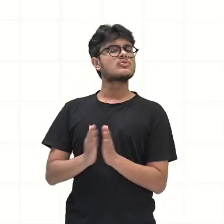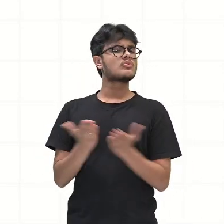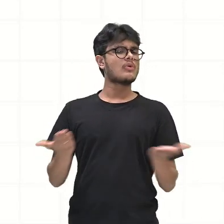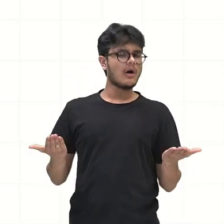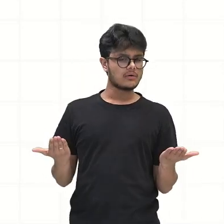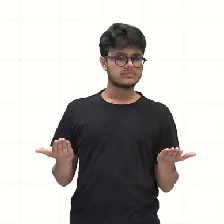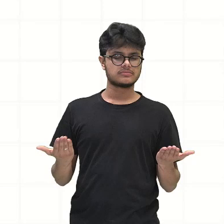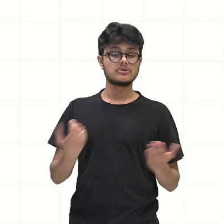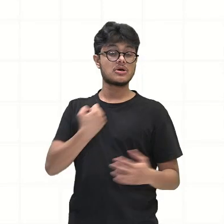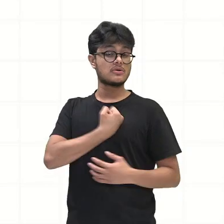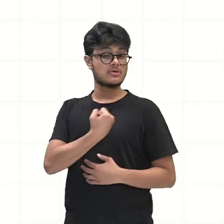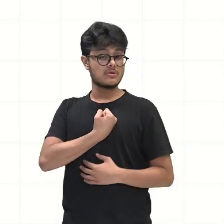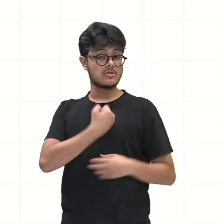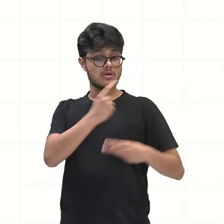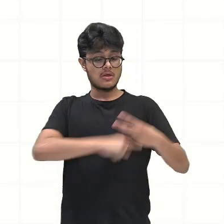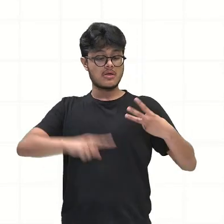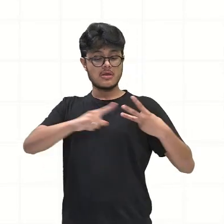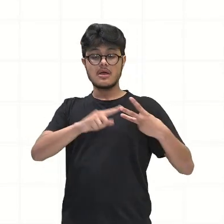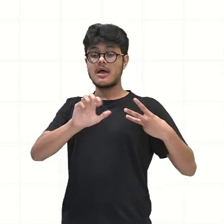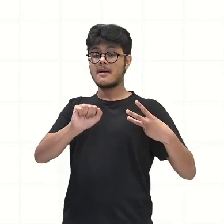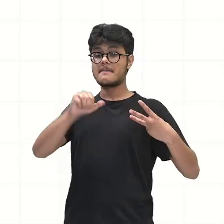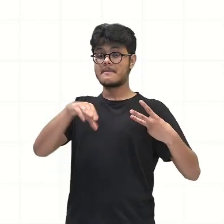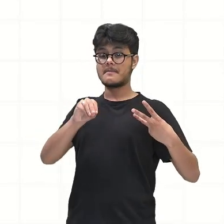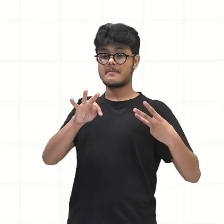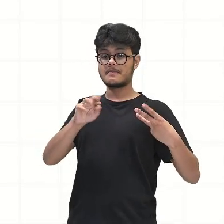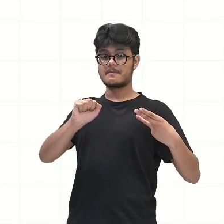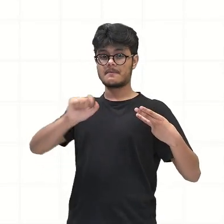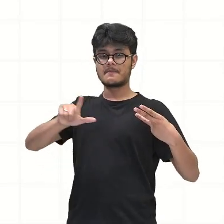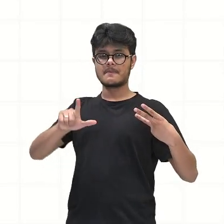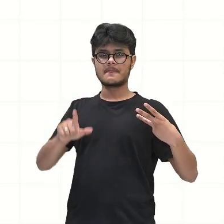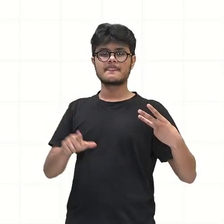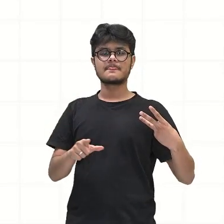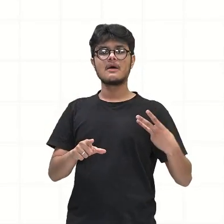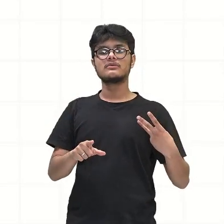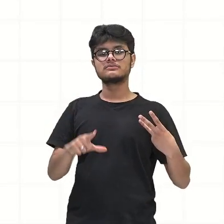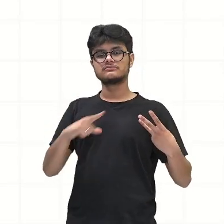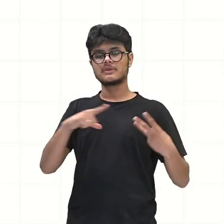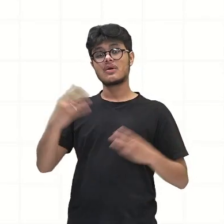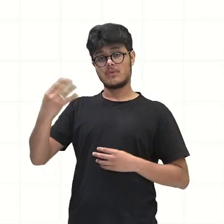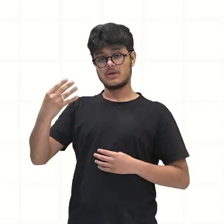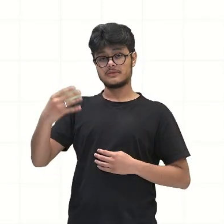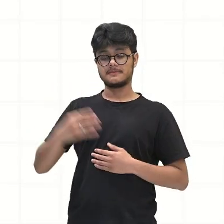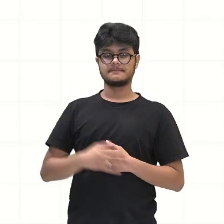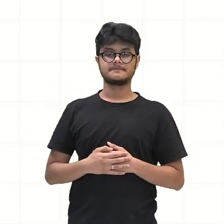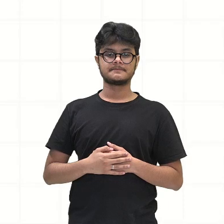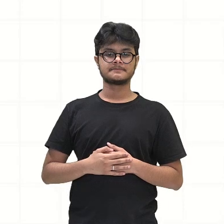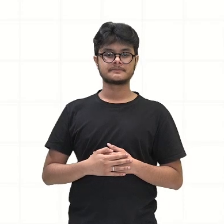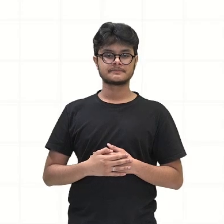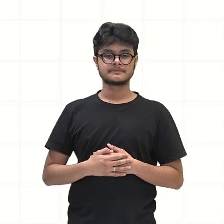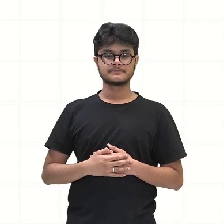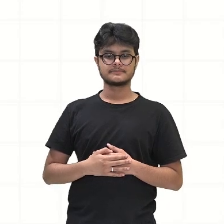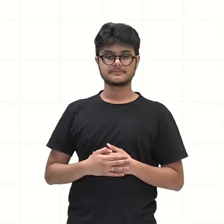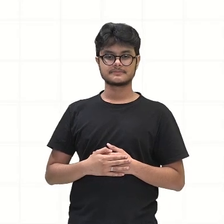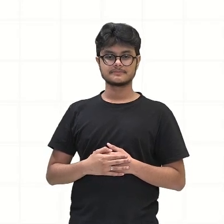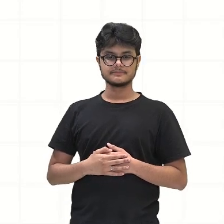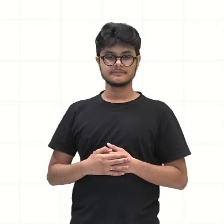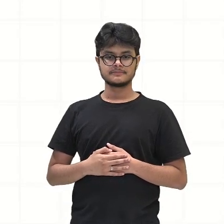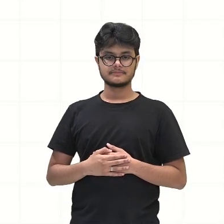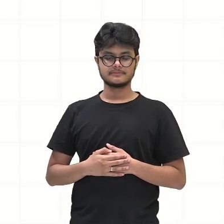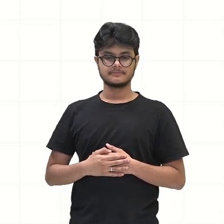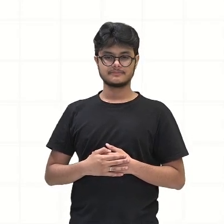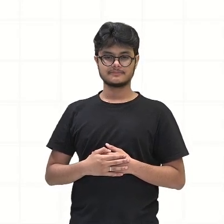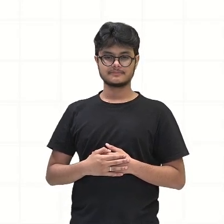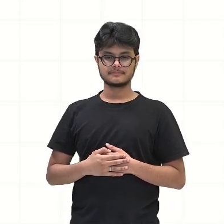espaço amostral, as possibilidades. Então, aqui seria 1, 2, 3, 4. Eu tenho 4 possibilidades